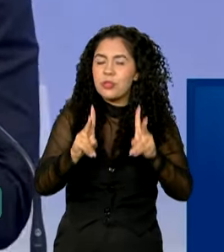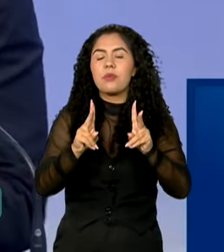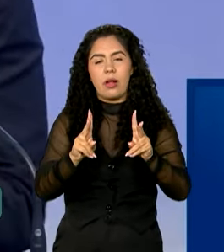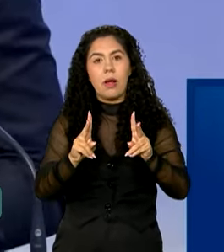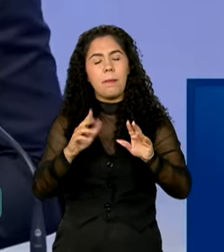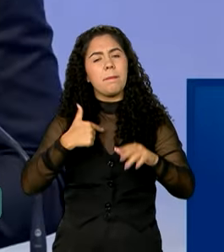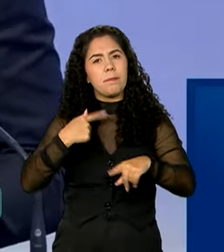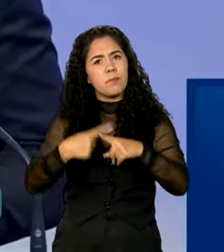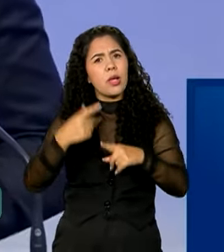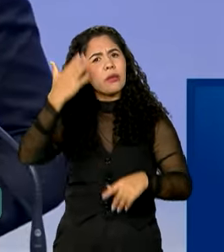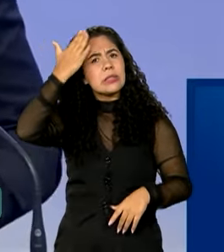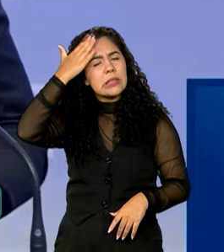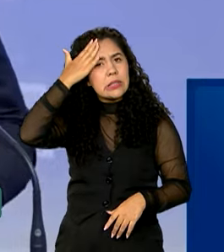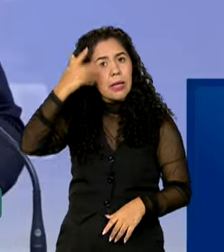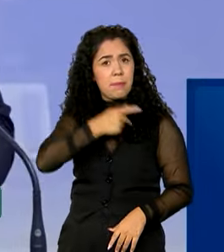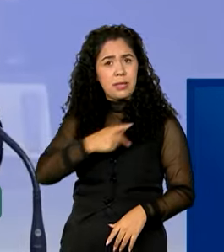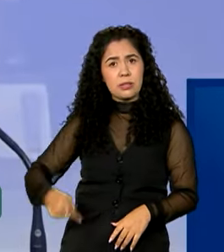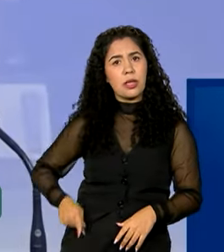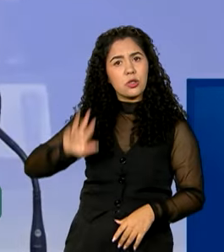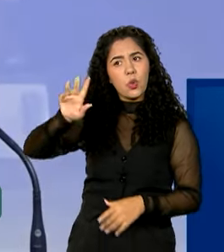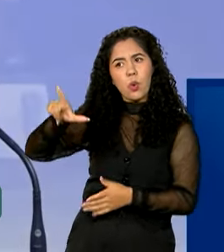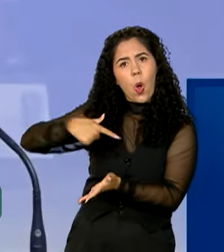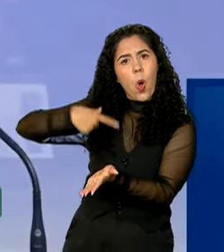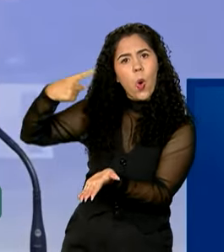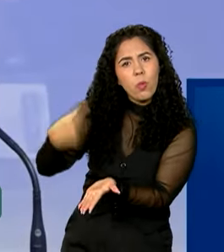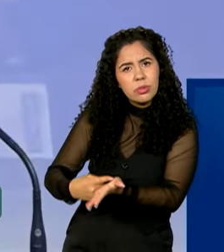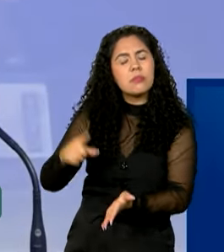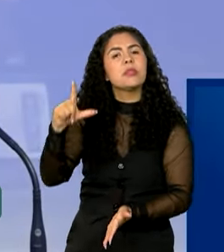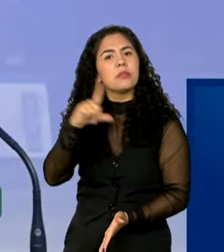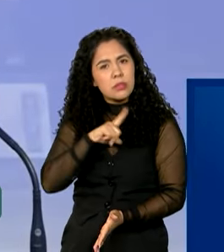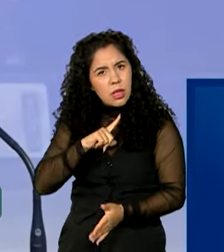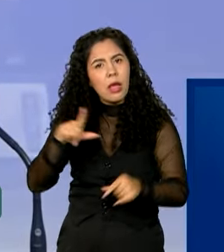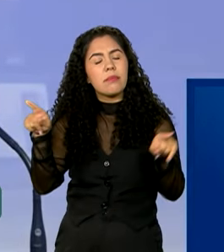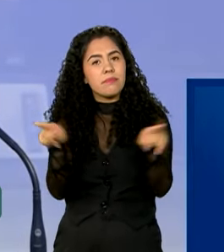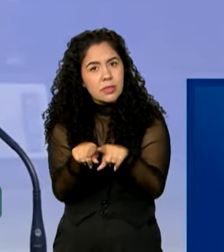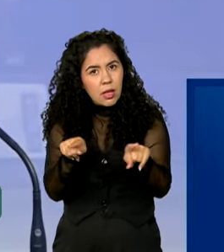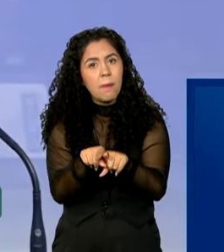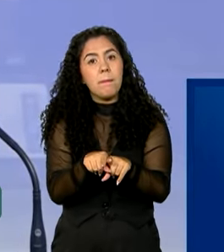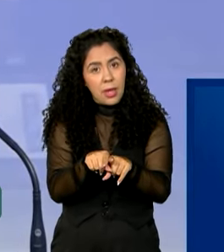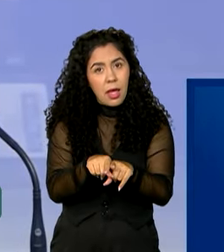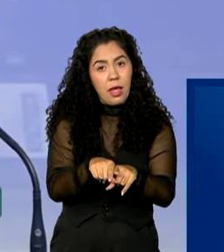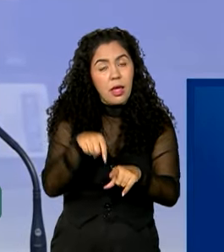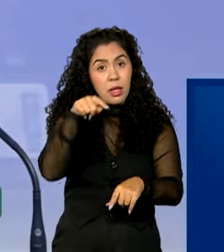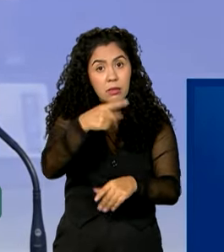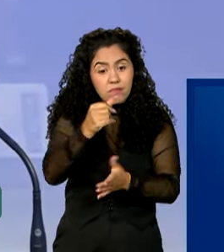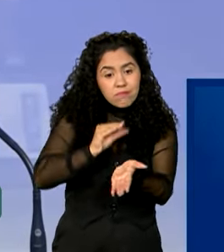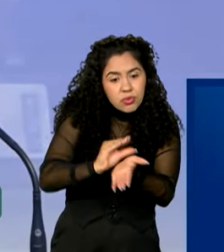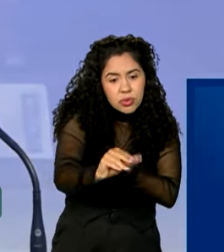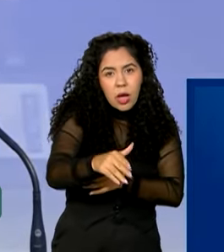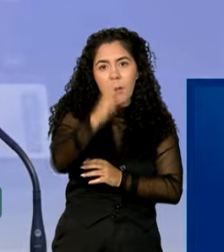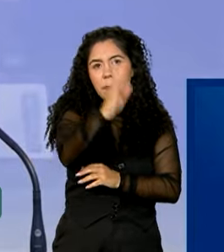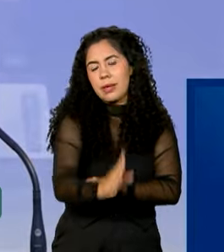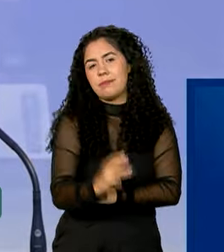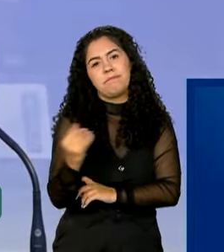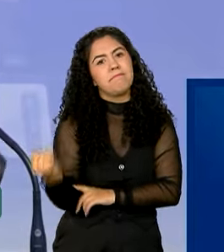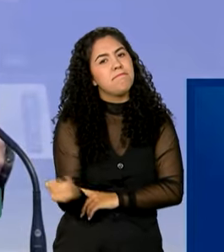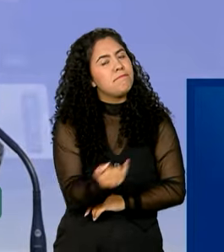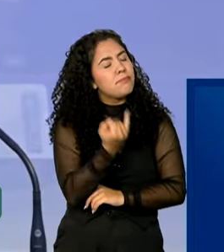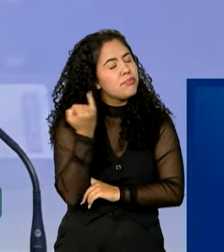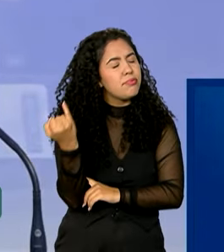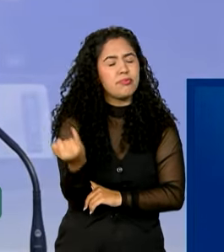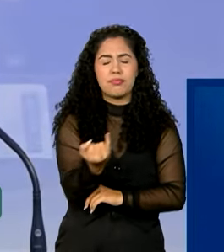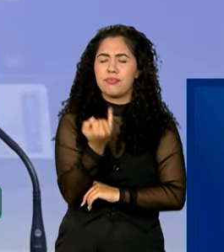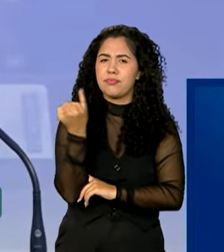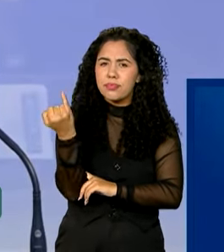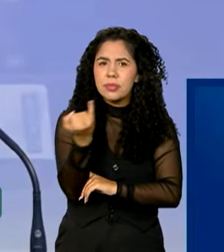eu sei que o compromisso dele com o fortalecimento do investimento no Brasil é muito